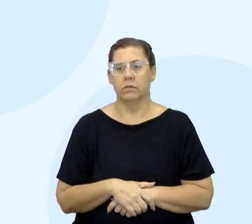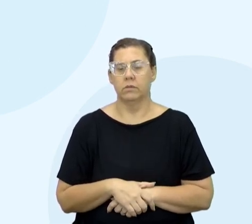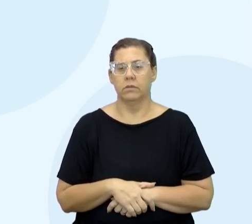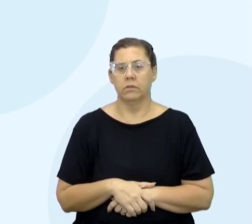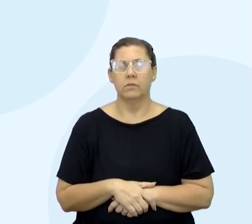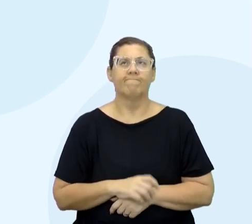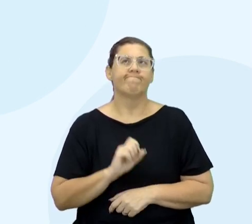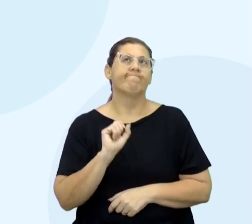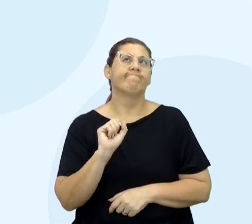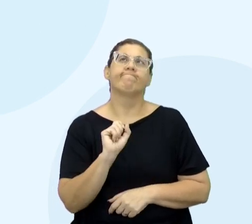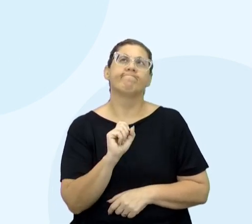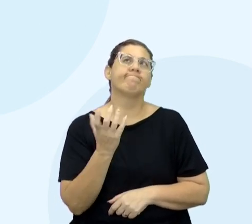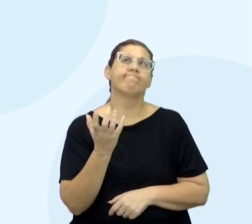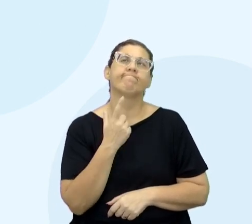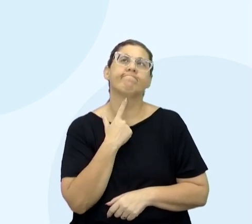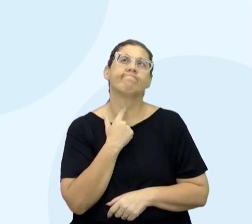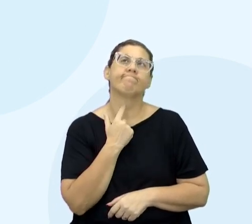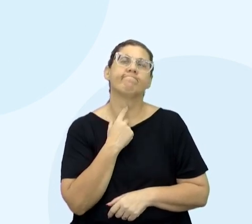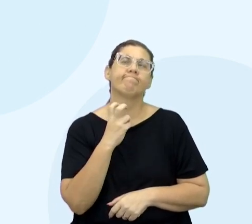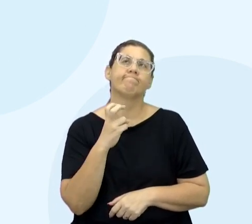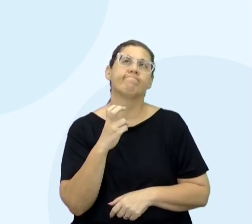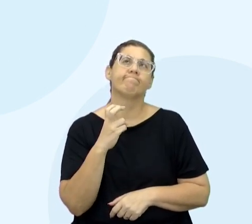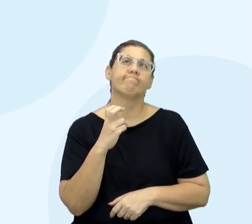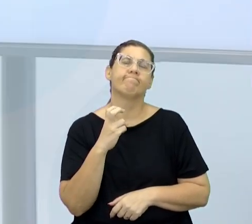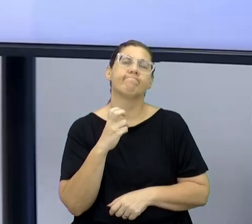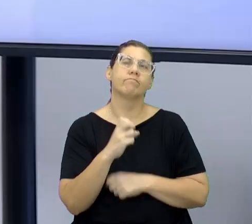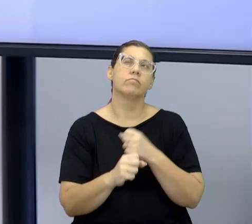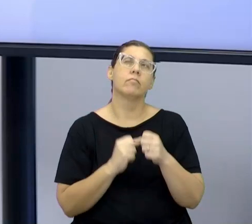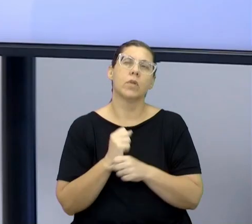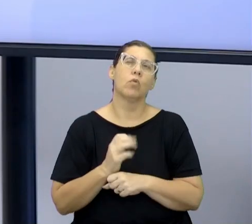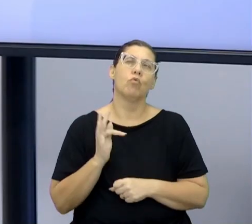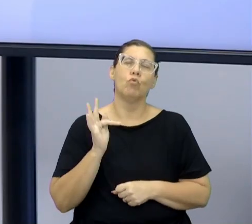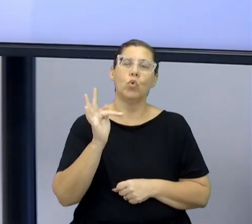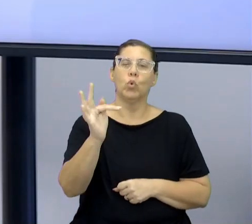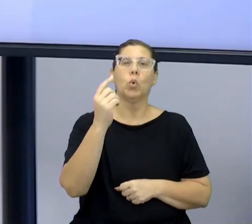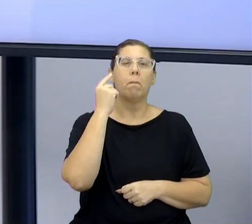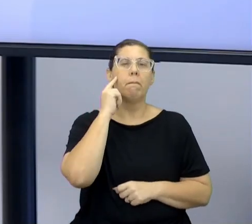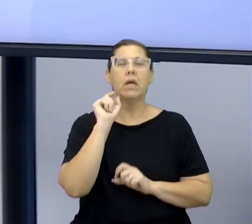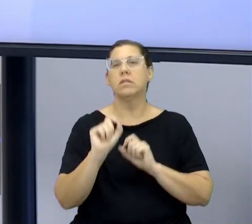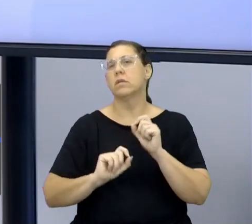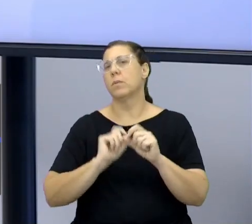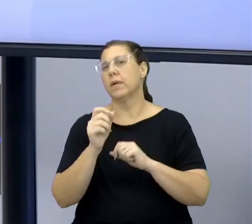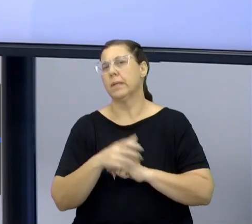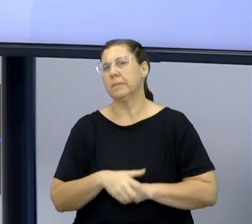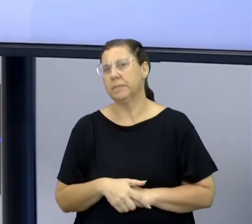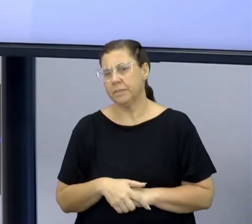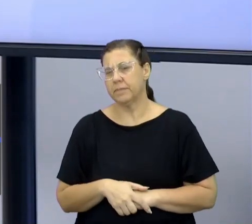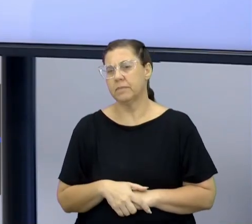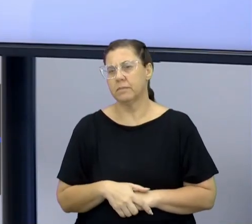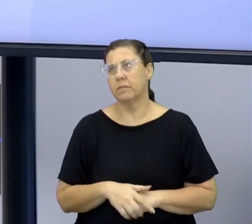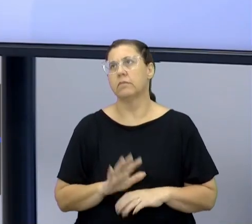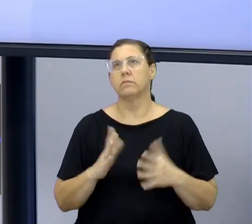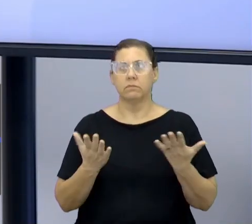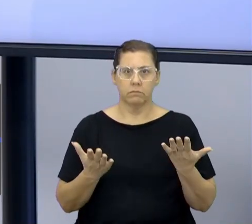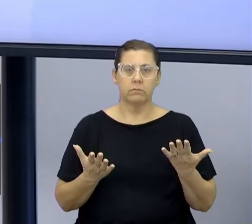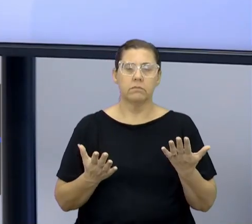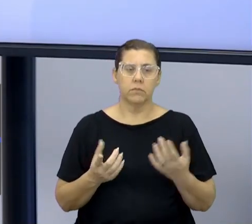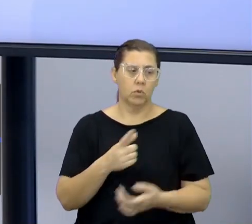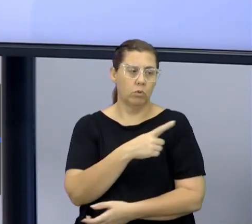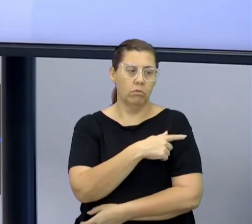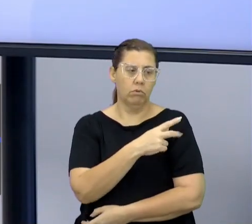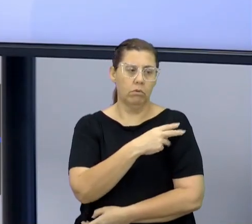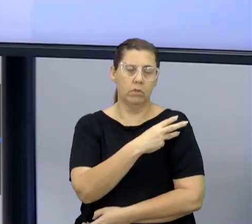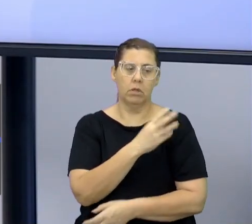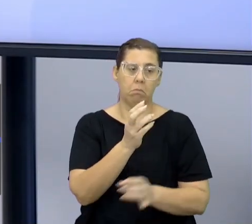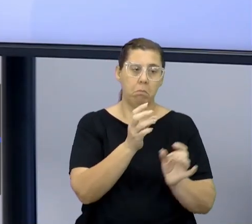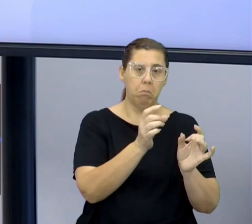o que eu quero daqui 5 anos? Como eu me vejo daqui 5 anos? Vocês daqui 5 anos vão ter acabado o ensino médio. Muitos vão